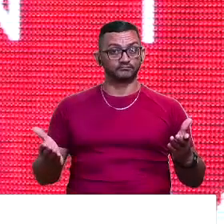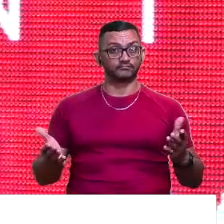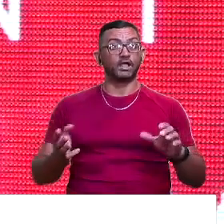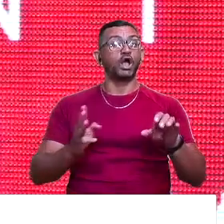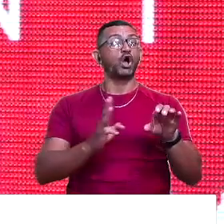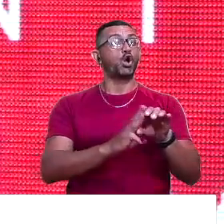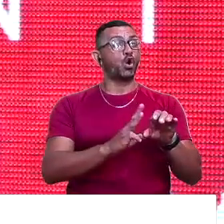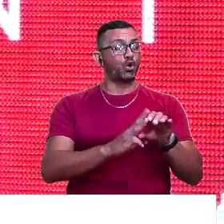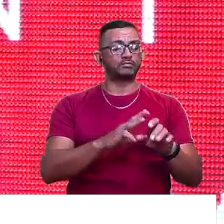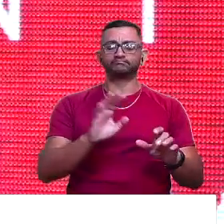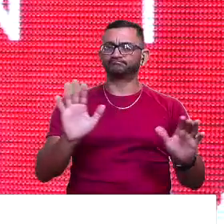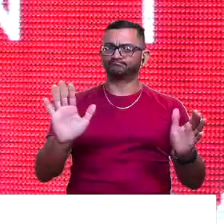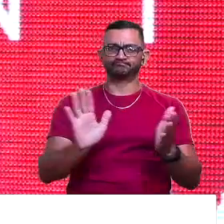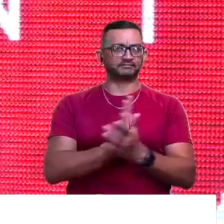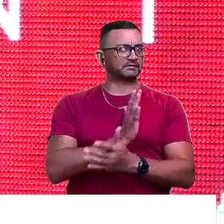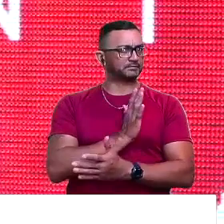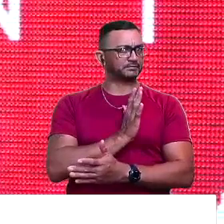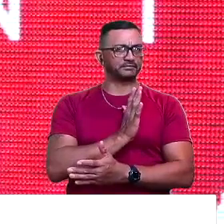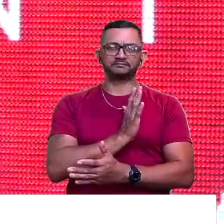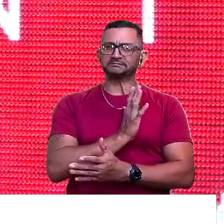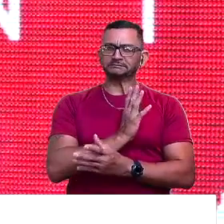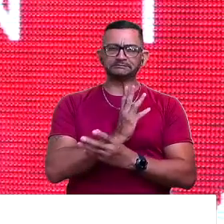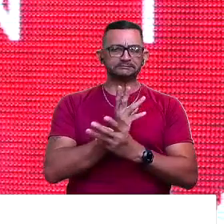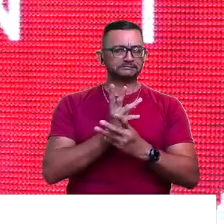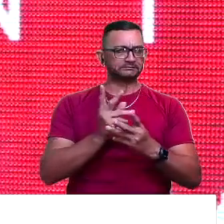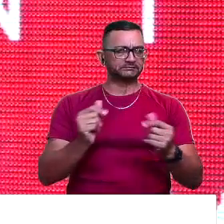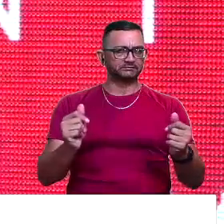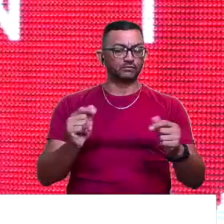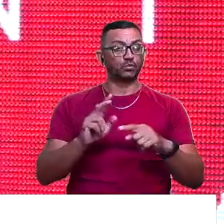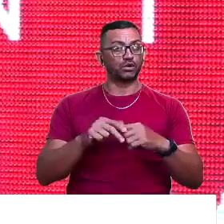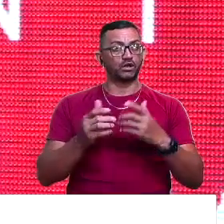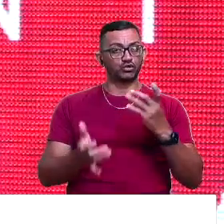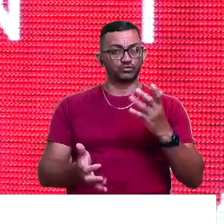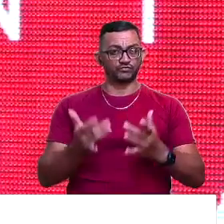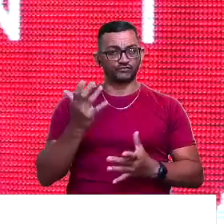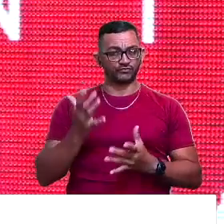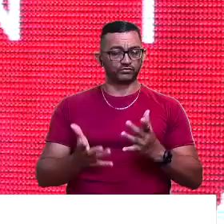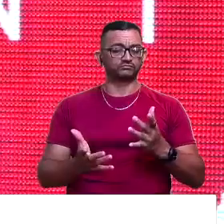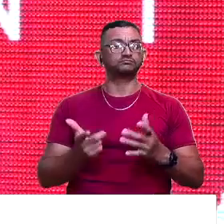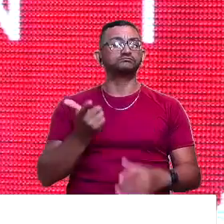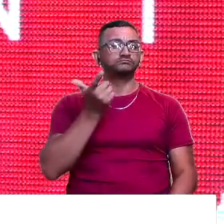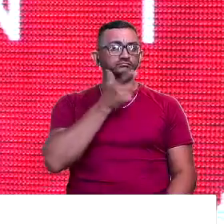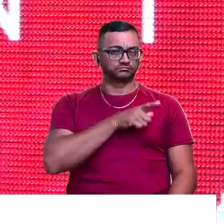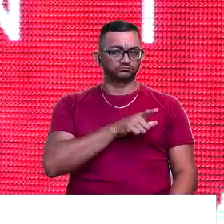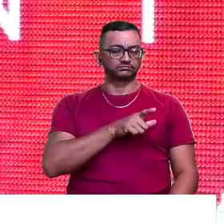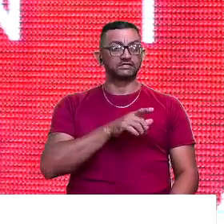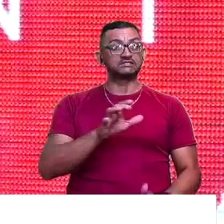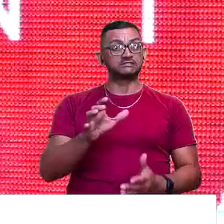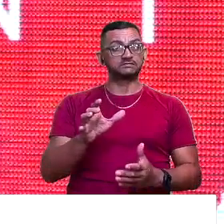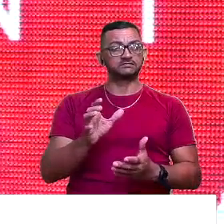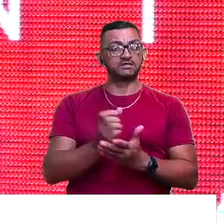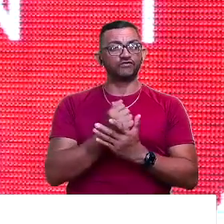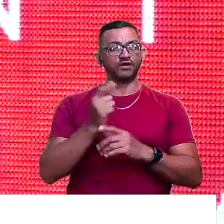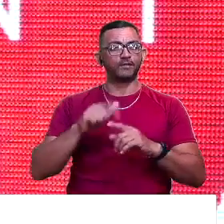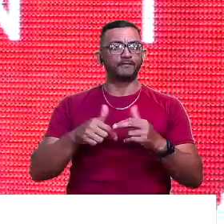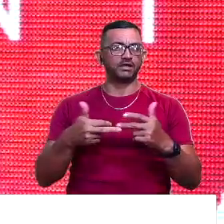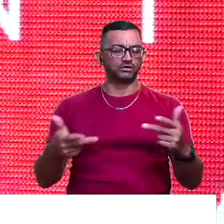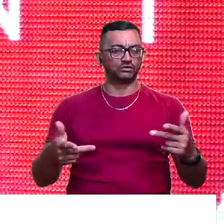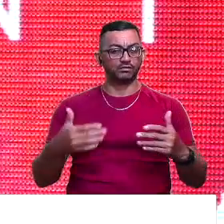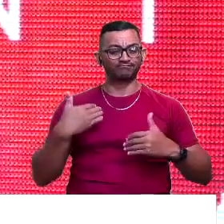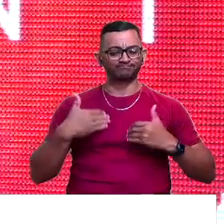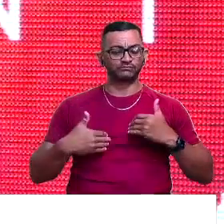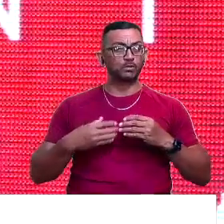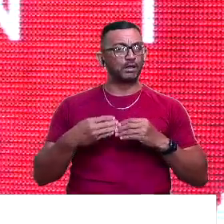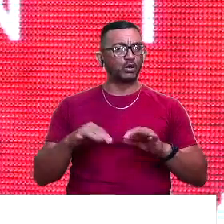É, gente, a Kombi em si acabou, né? Totalmente destruída pelo fogo. Ainda bem que conseguiram salvar a mercadoria e ninguém